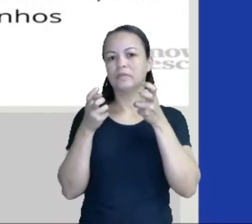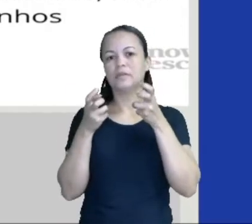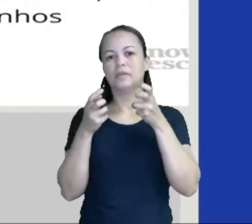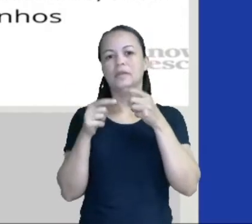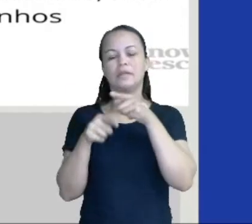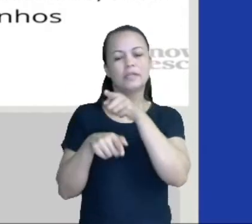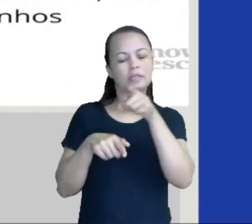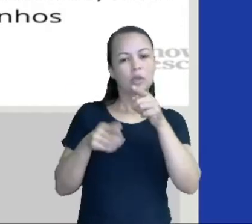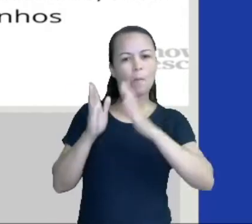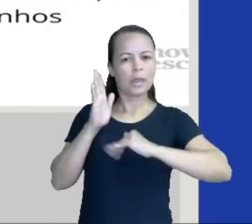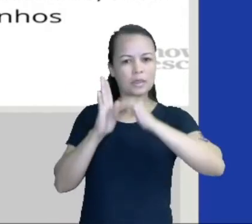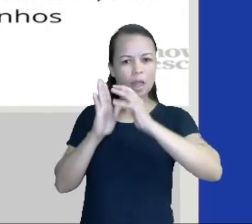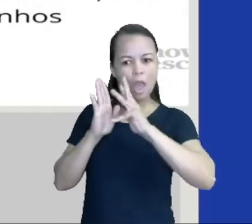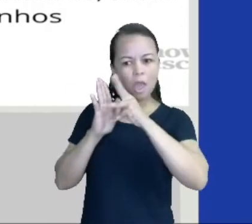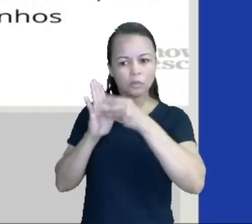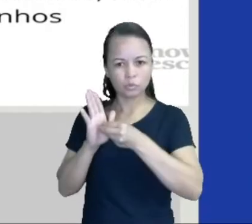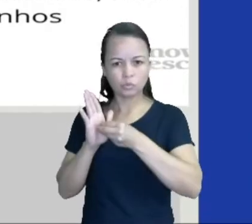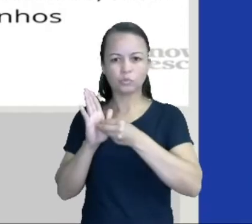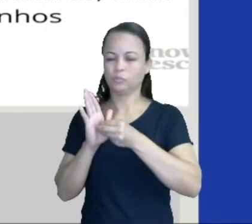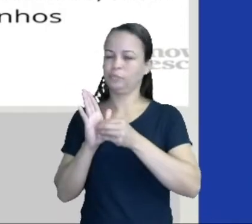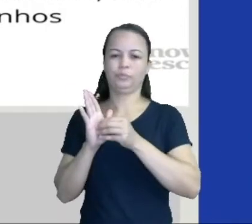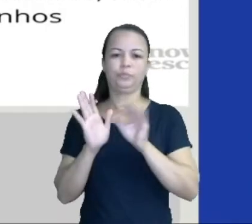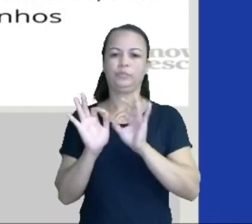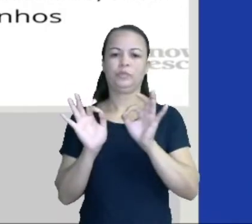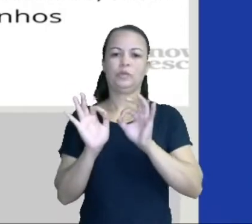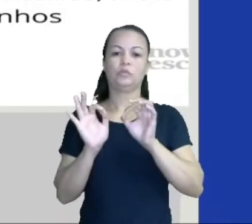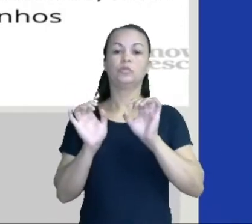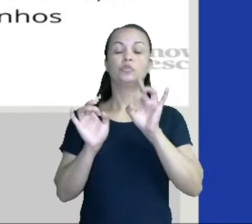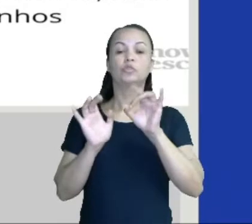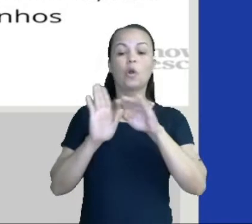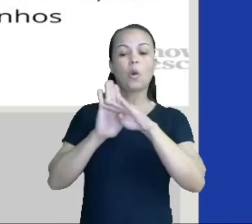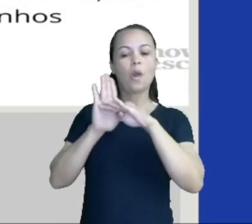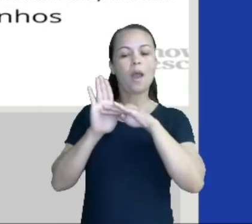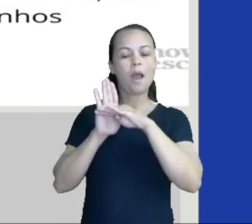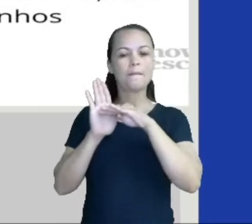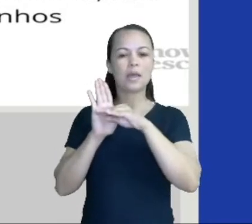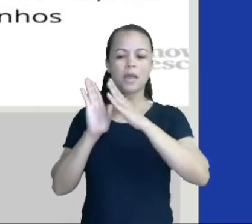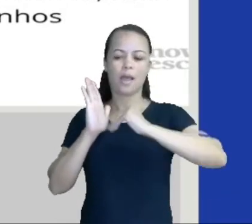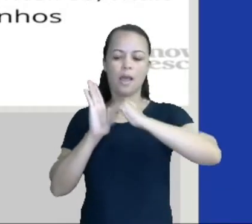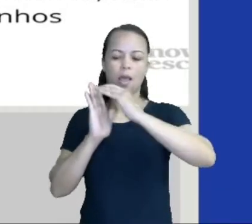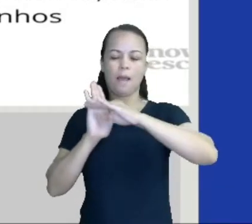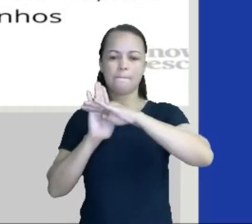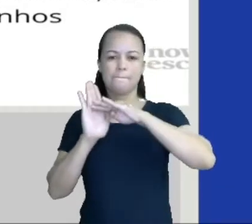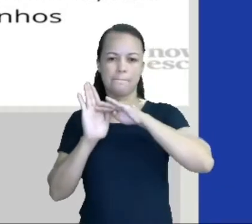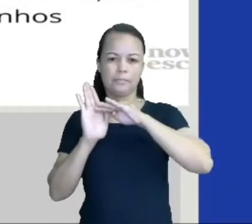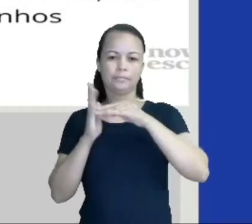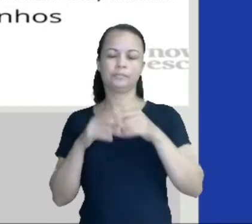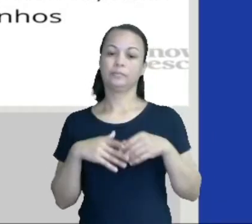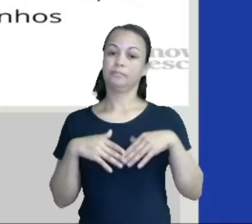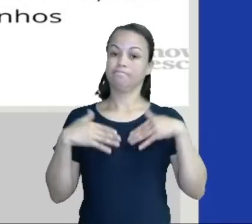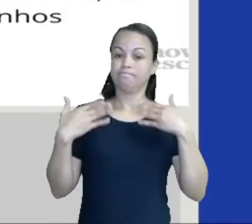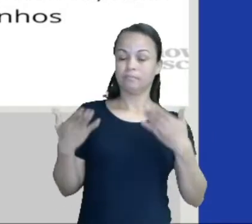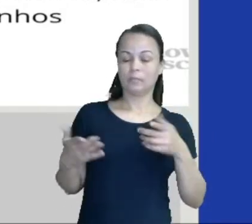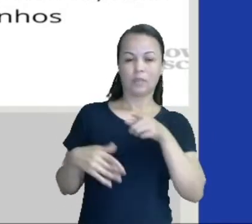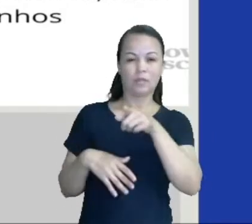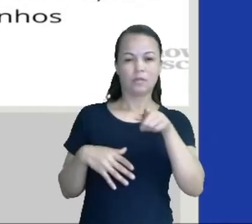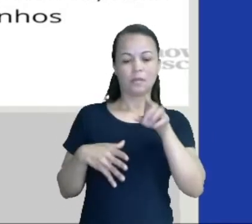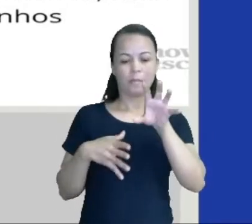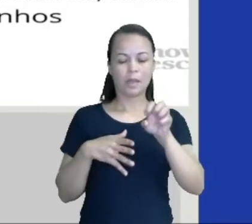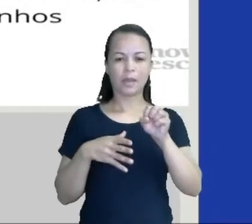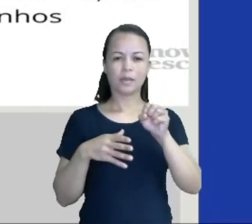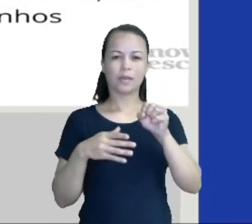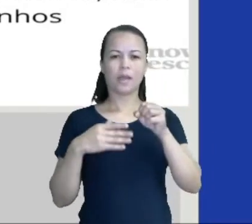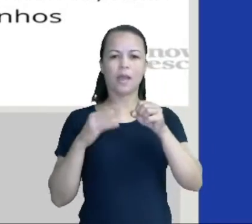pintado totalmente. Ele só está pintado a metade. Então, se você pegar a metade